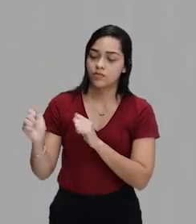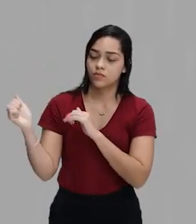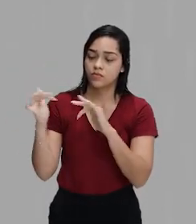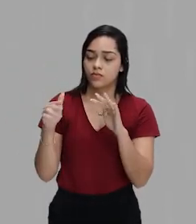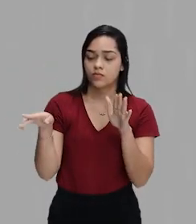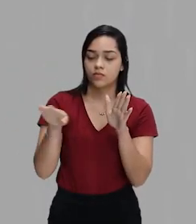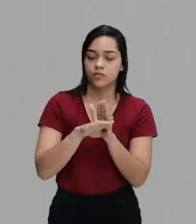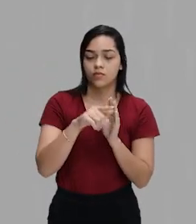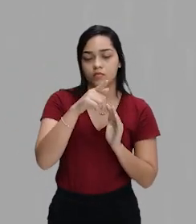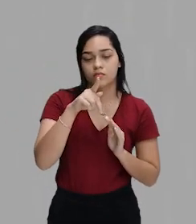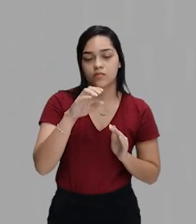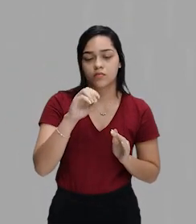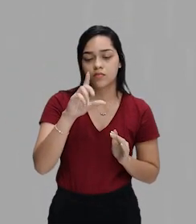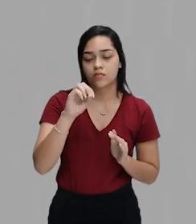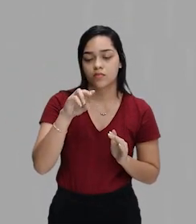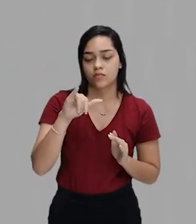Polônia.